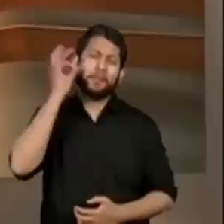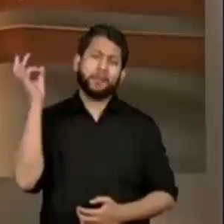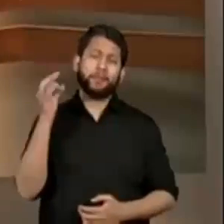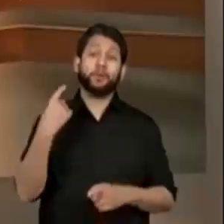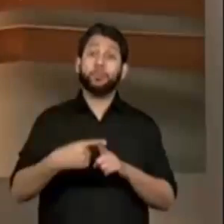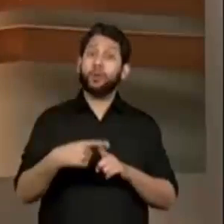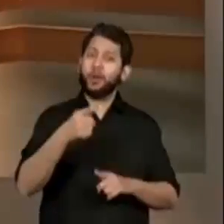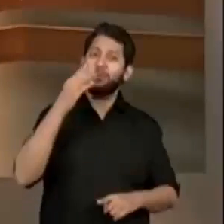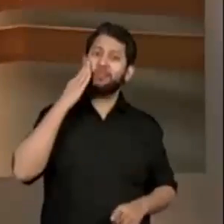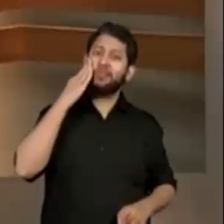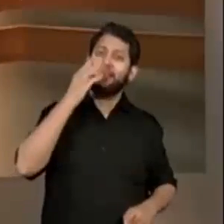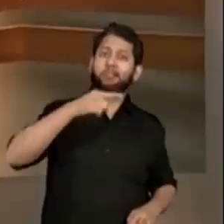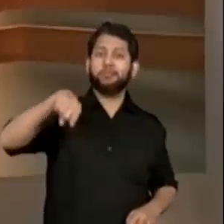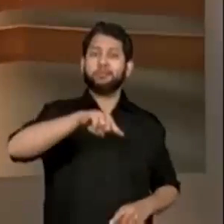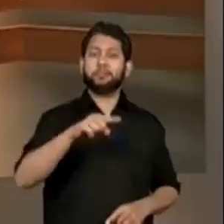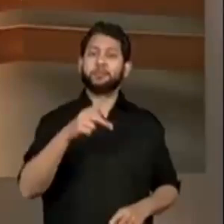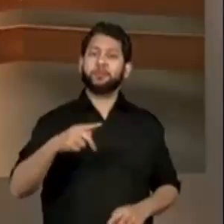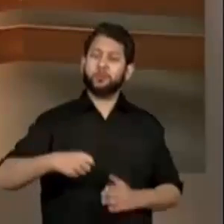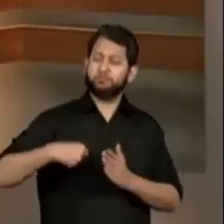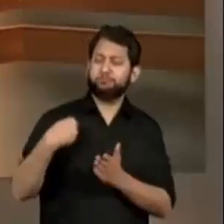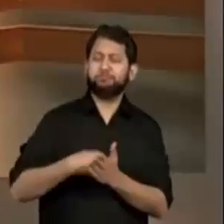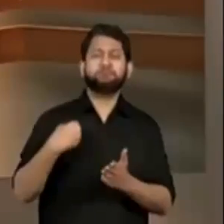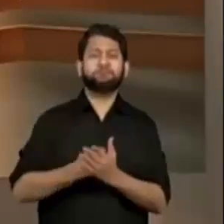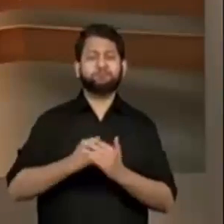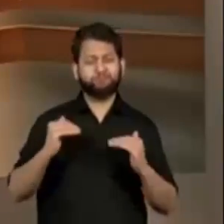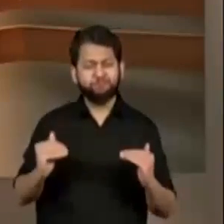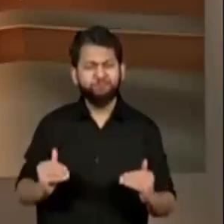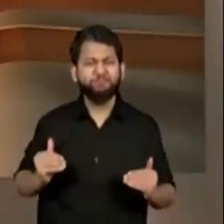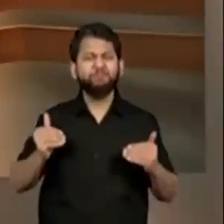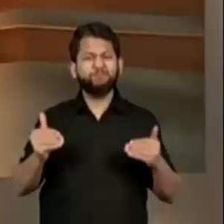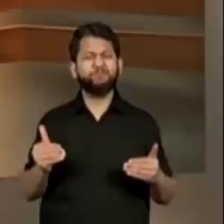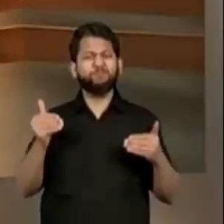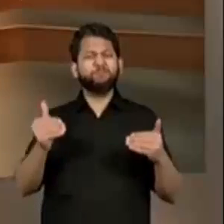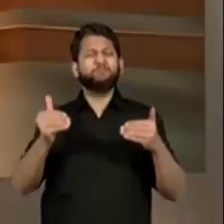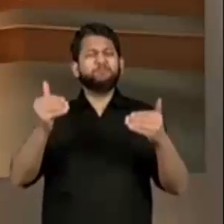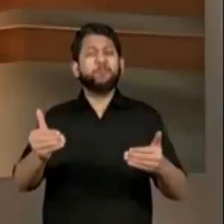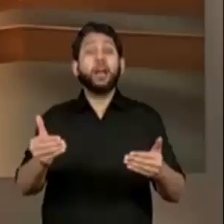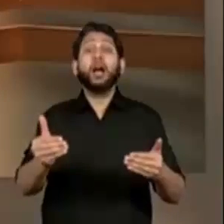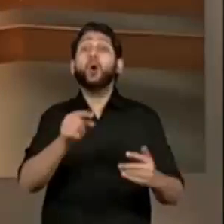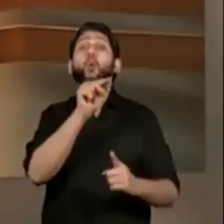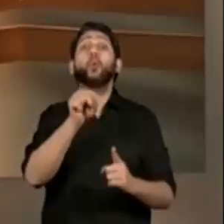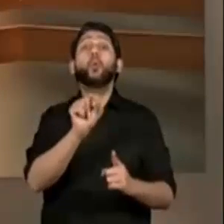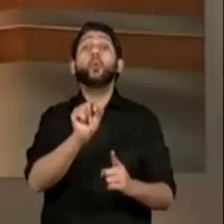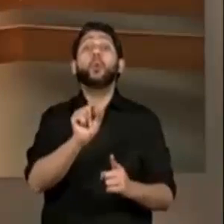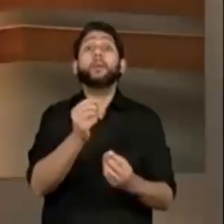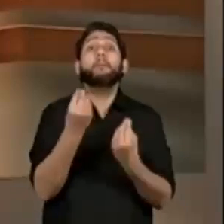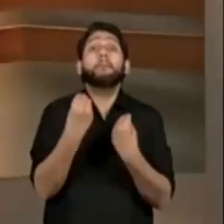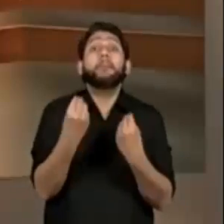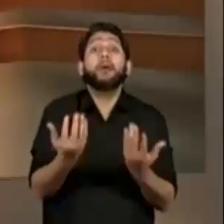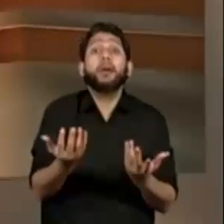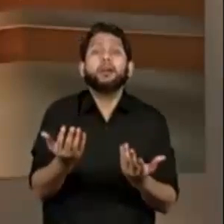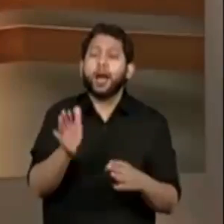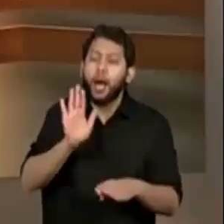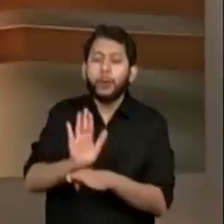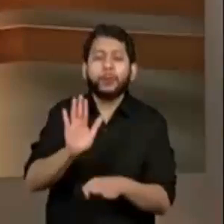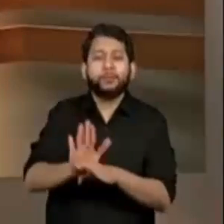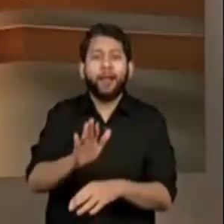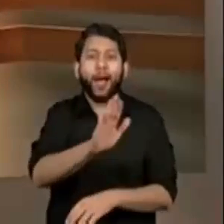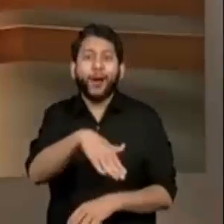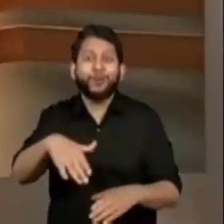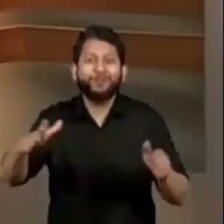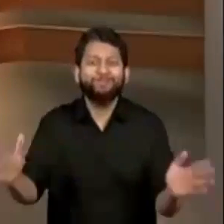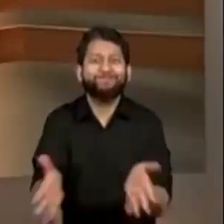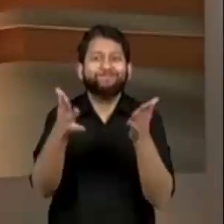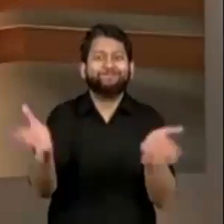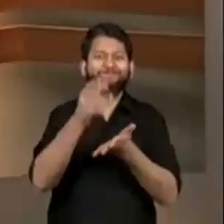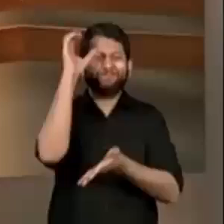esforçando tanto, batalhando tanto, para levar um pouquinho de educação a todos os nossos alunos aí do quarto ano. Sejam todos muito bem-vindos e aproveitem muito a aula,